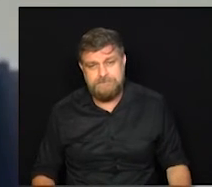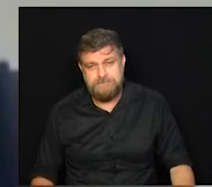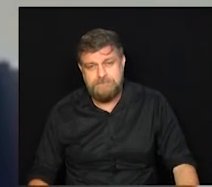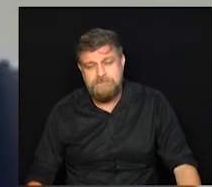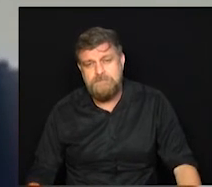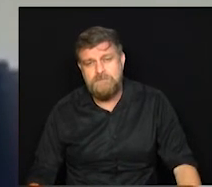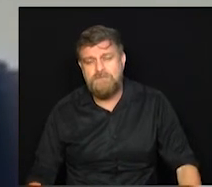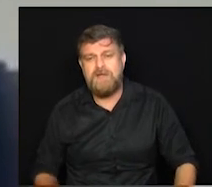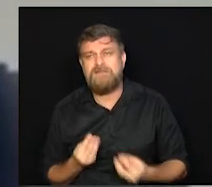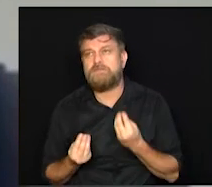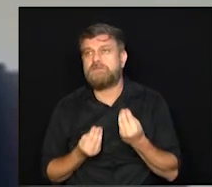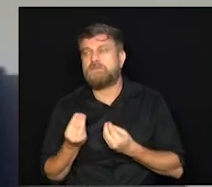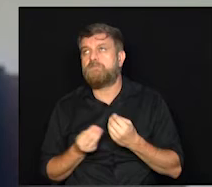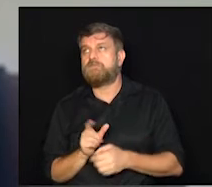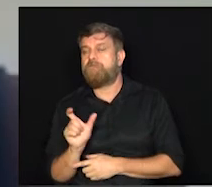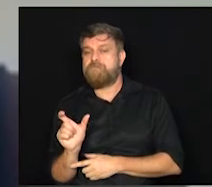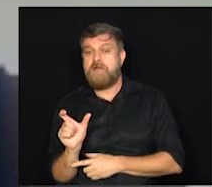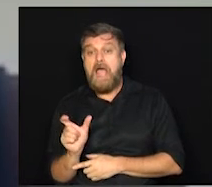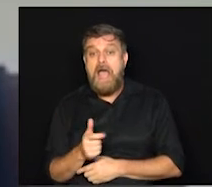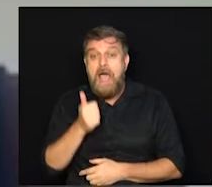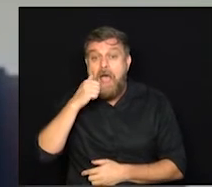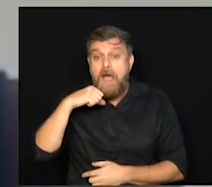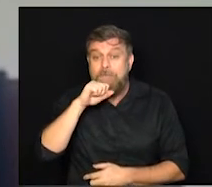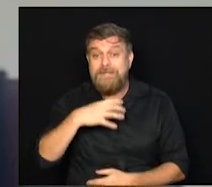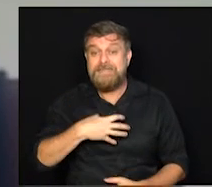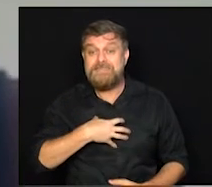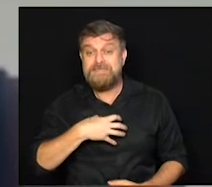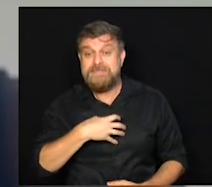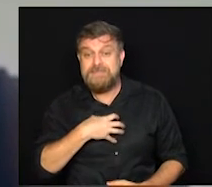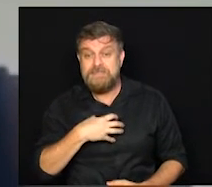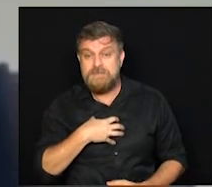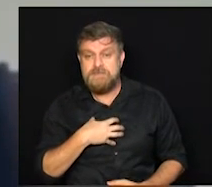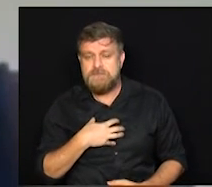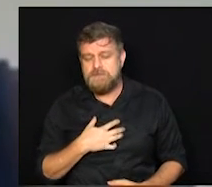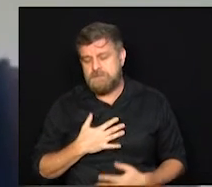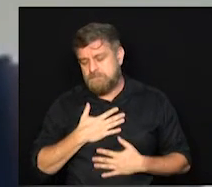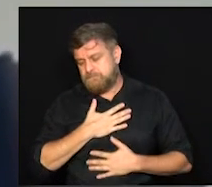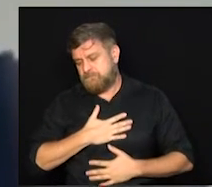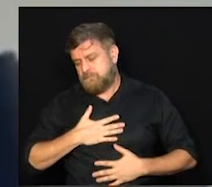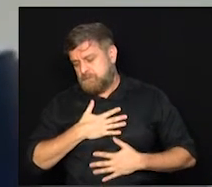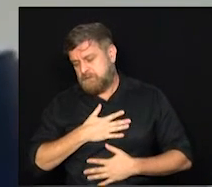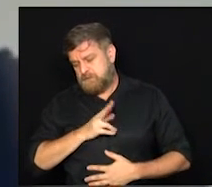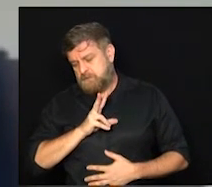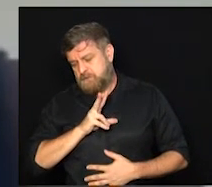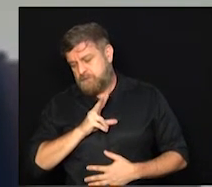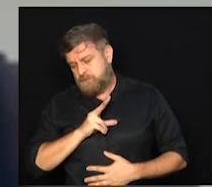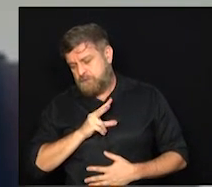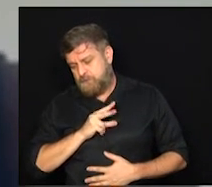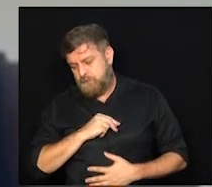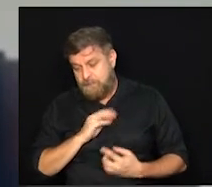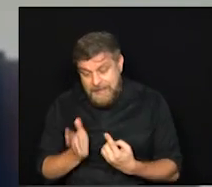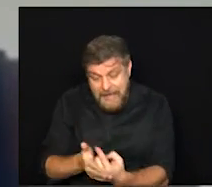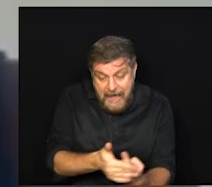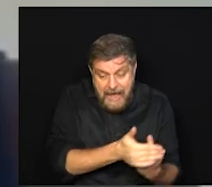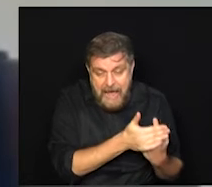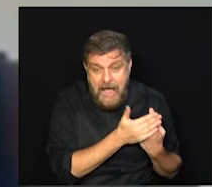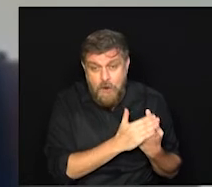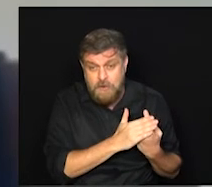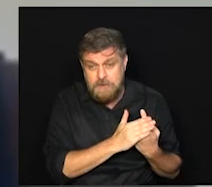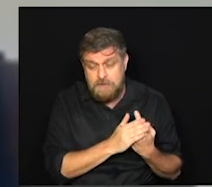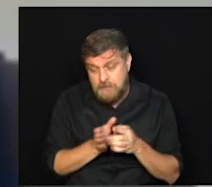como que fala, para essa mãe se sentir bem, se sentir mais acolhida. Então, eu sugiro que essas